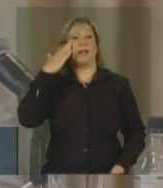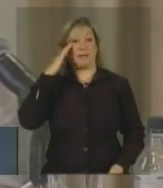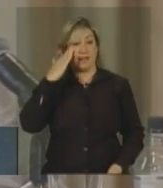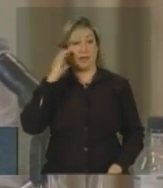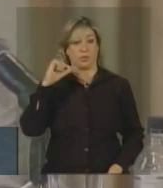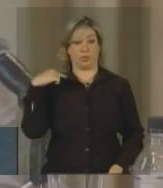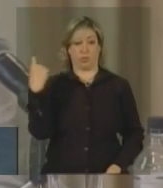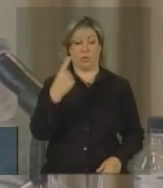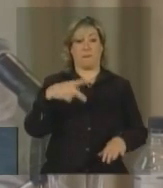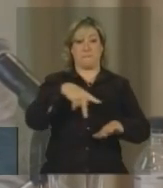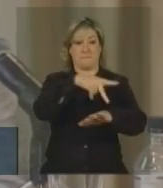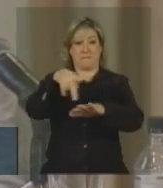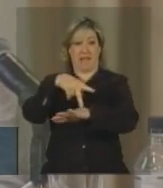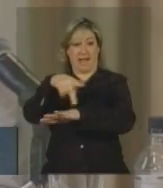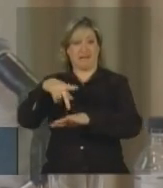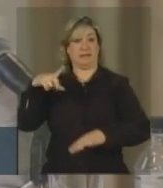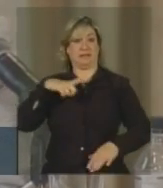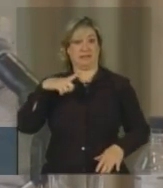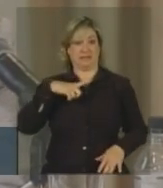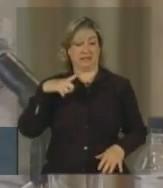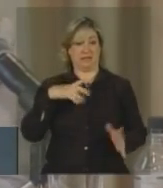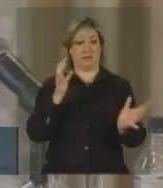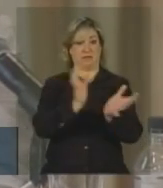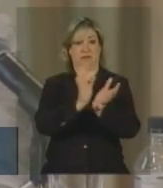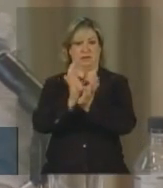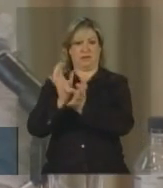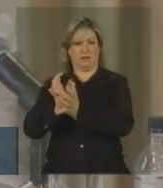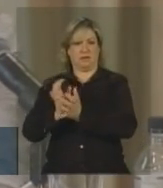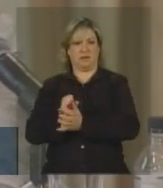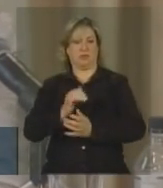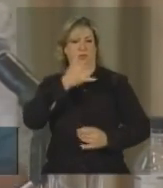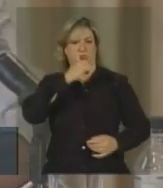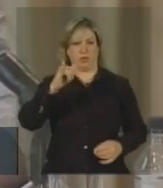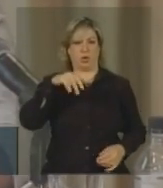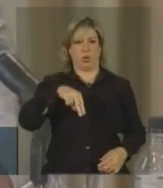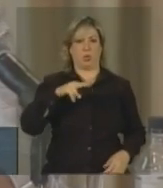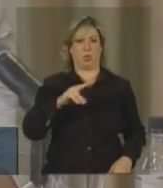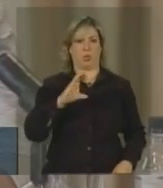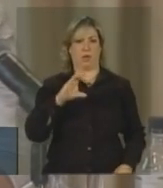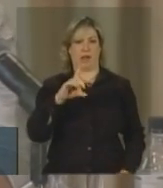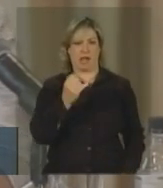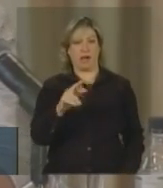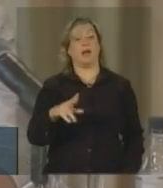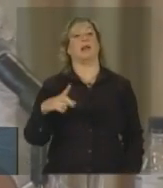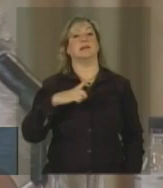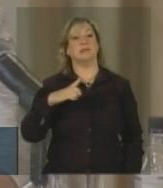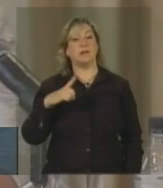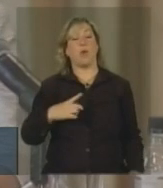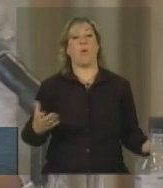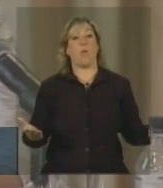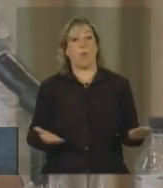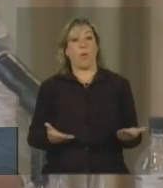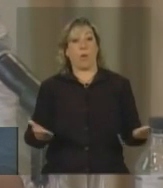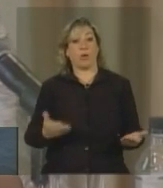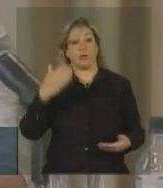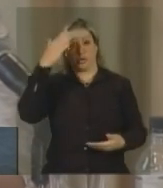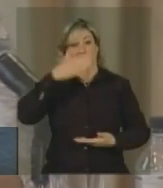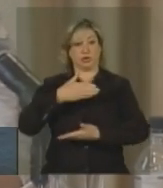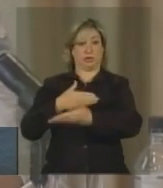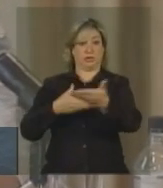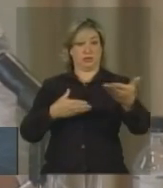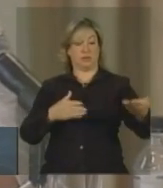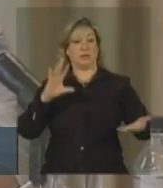os países que têm dominância da energia nuclear estejam hoje diante de